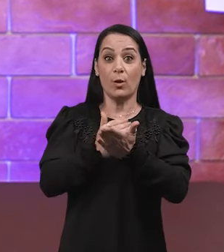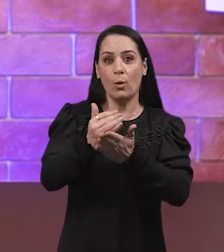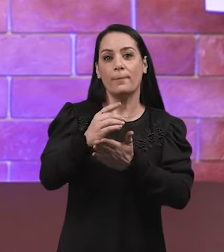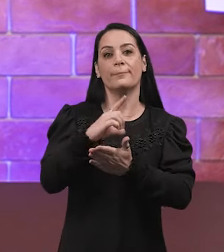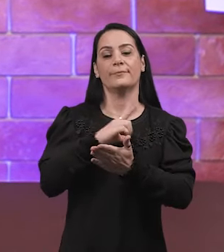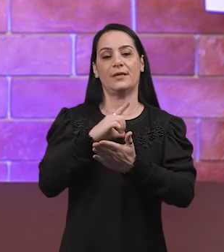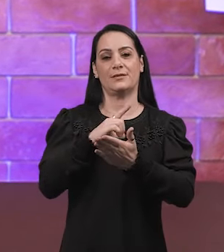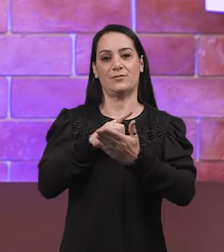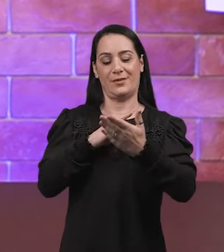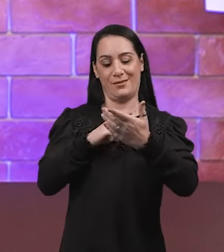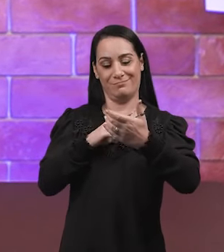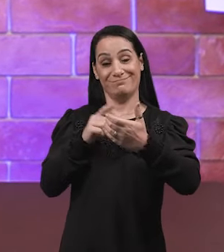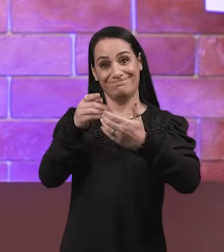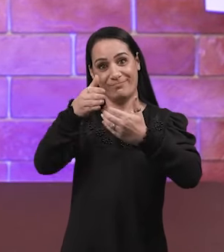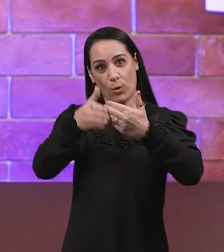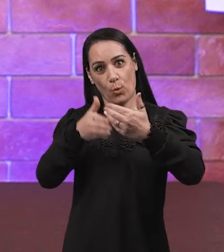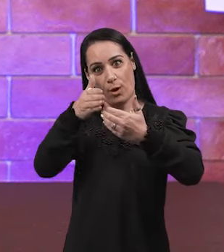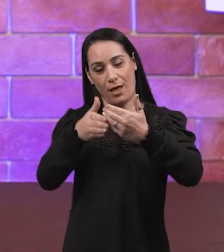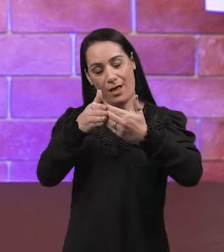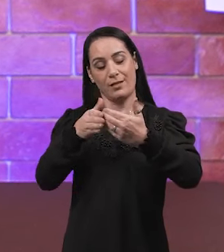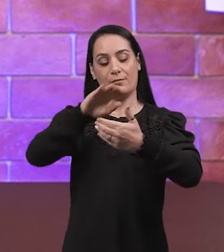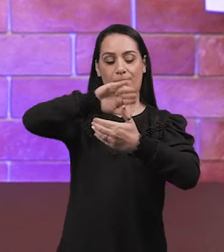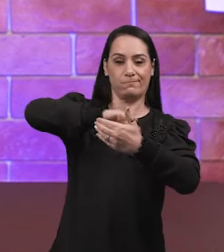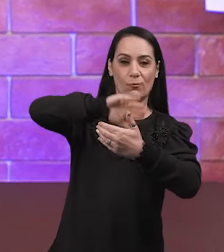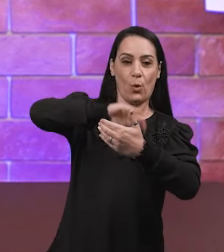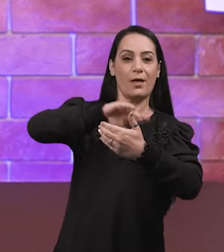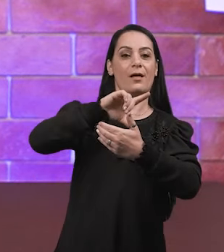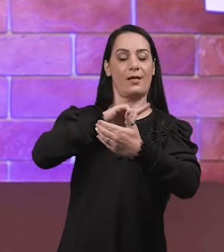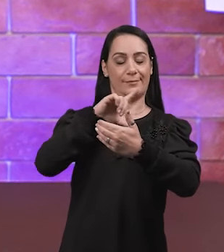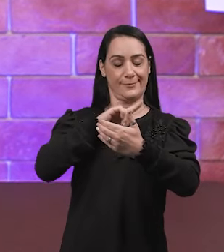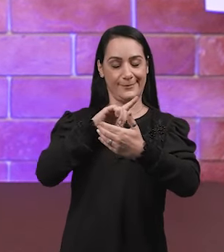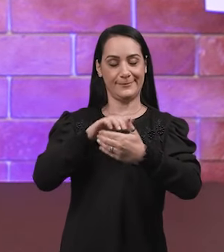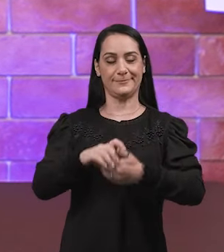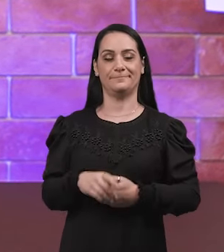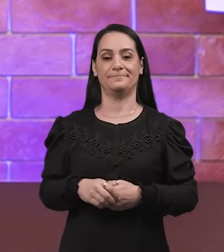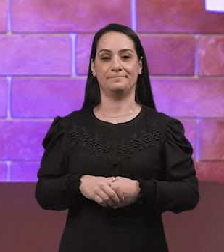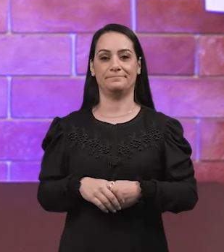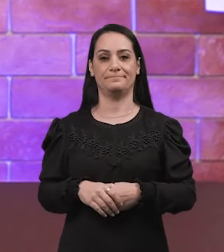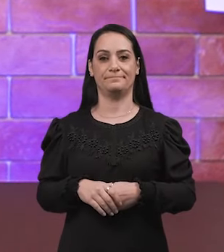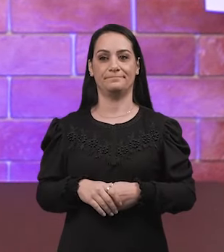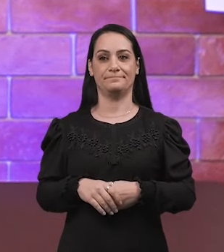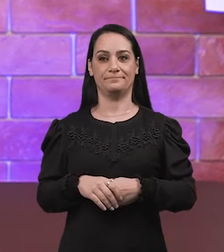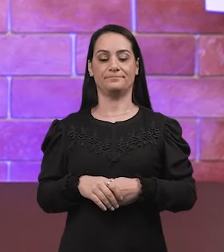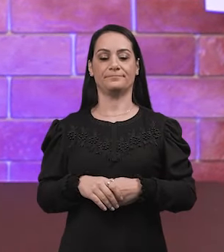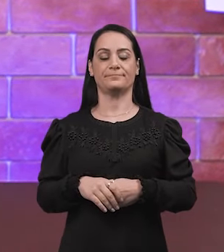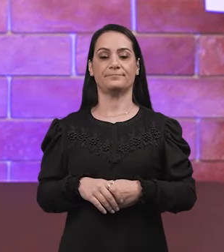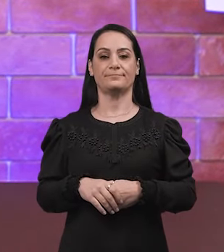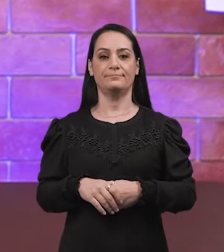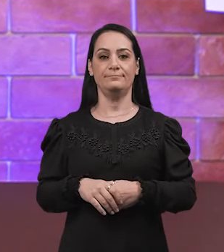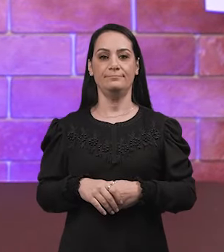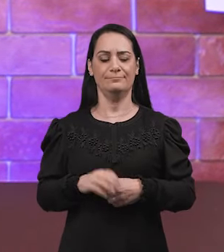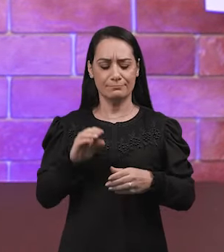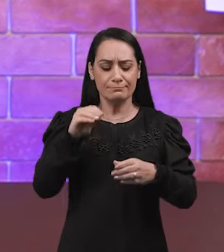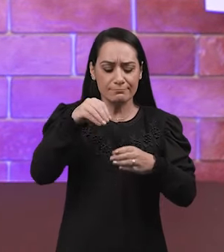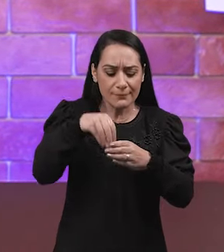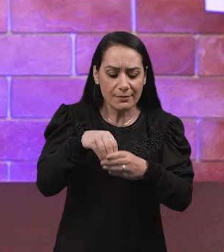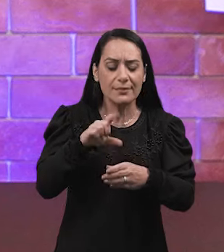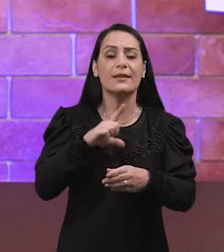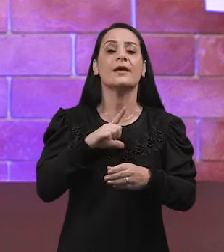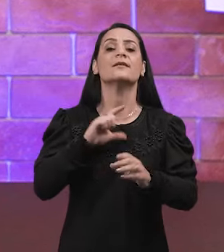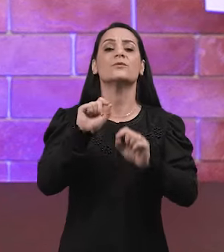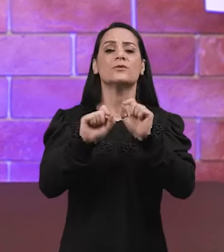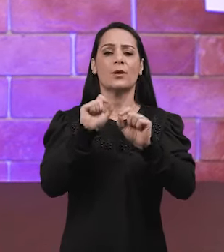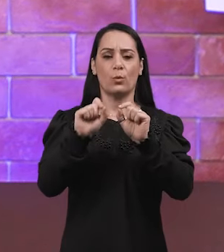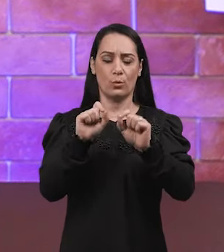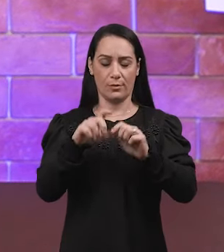tá? Dois botões laterais de acionamento. Vamos dar uma olhada aqui já já, mas só para ver aqui o que